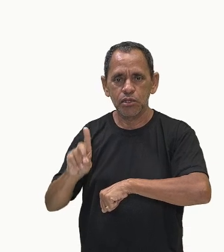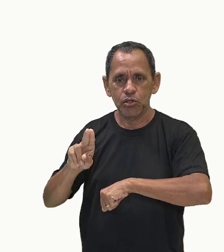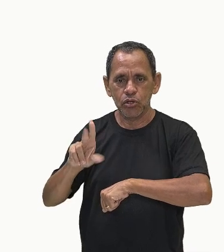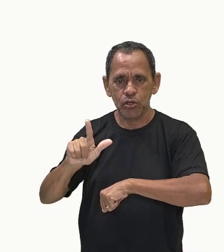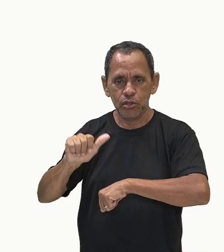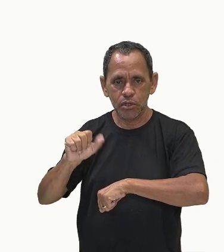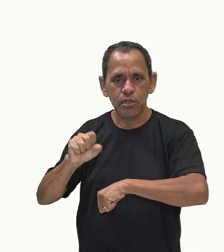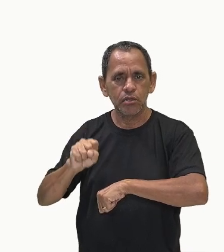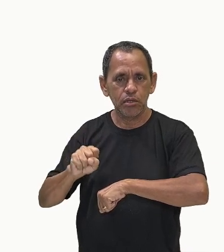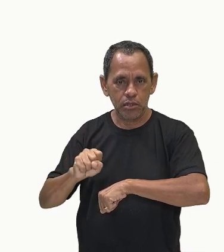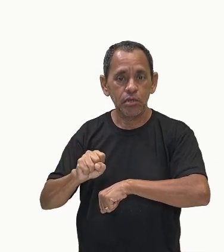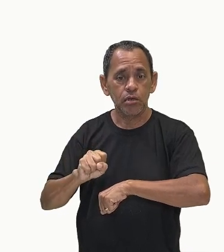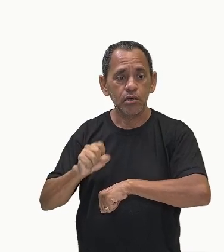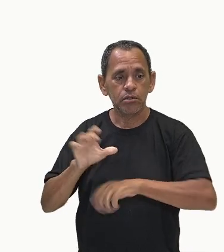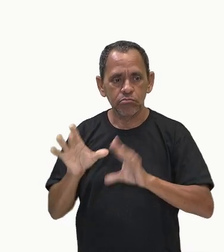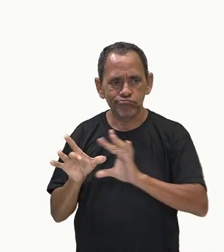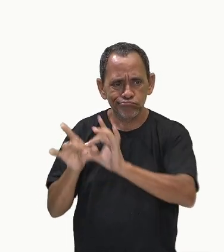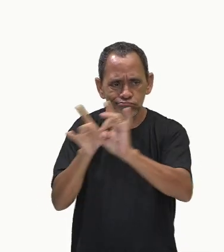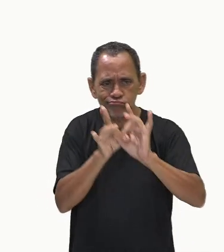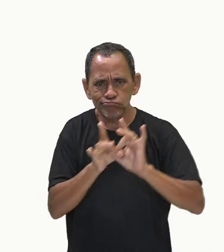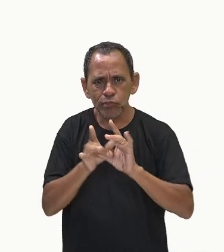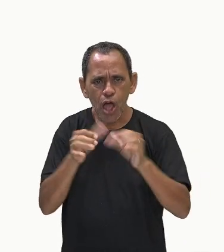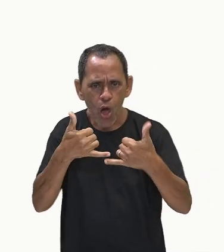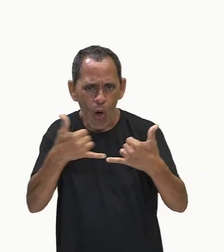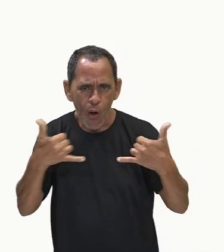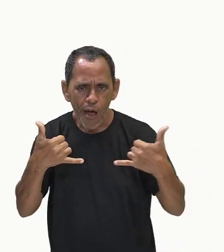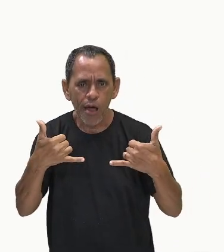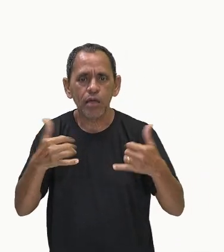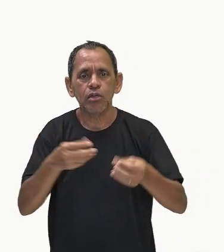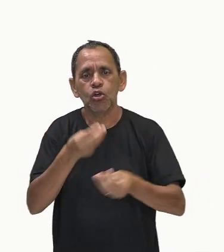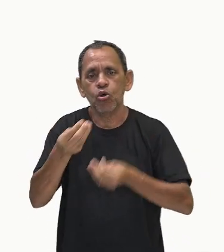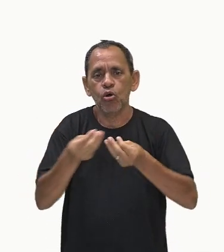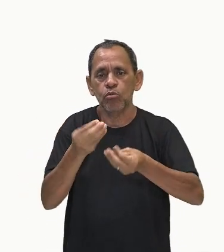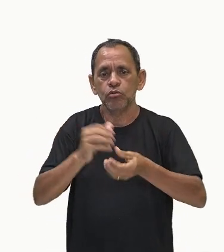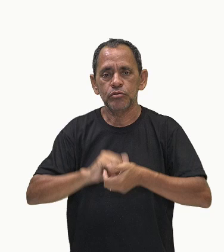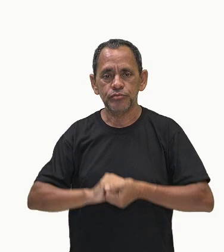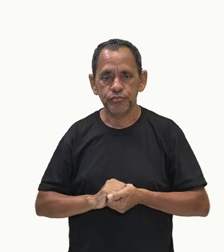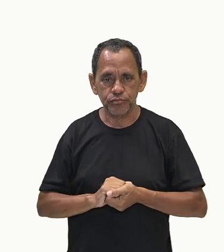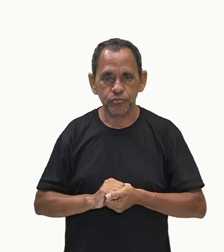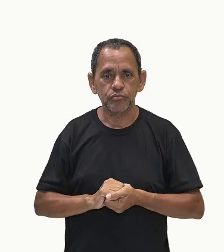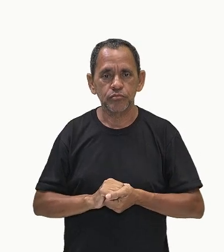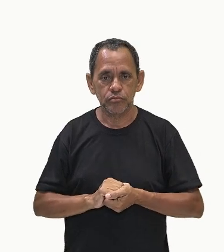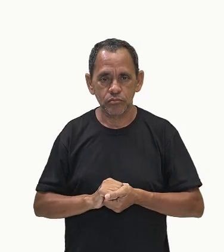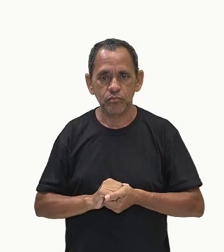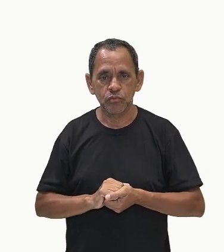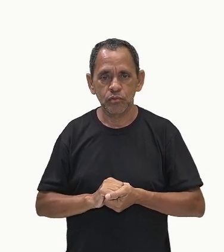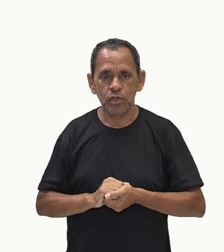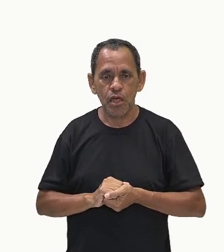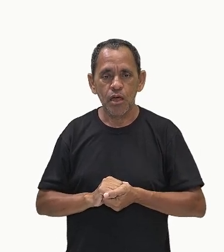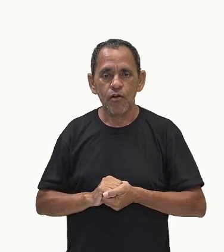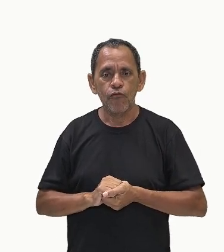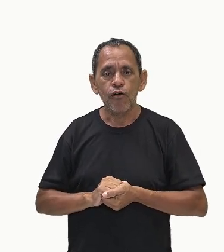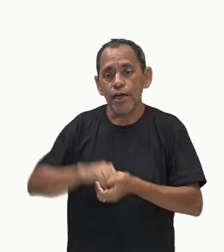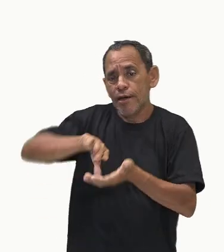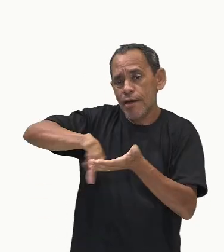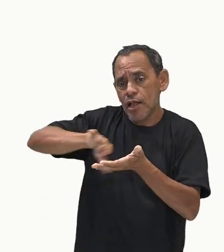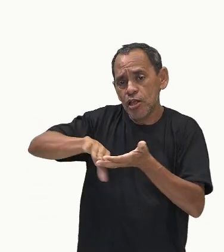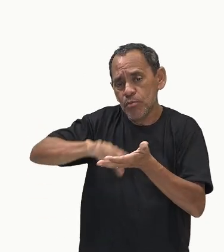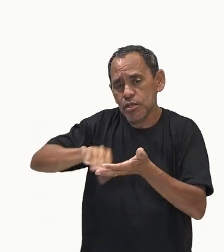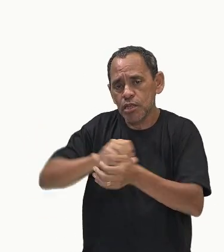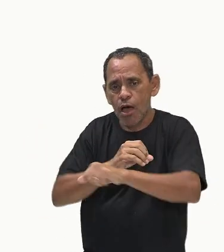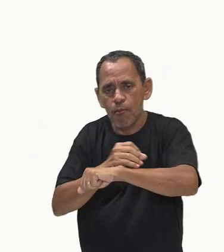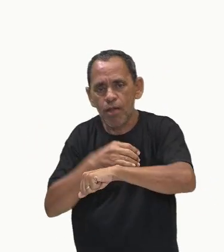estar interligados a sistemas que são verdadeiras válvulas de escape para liberar o